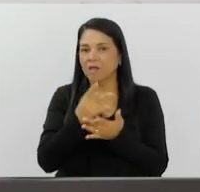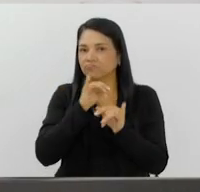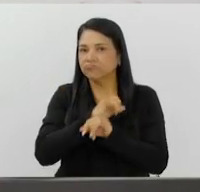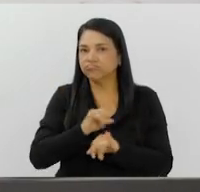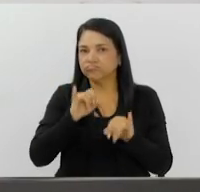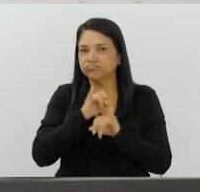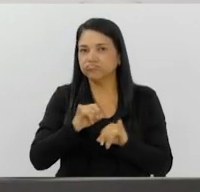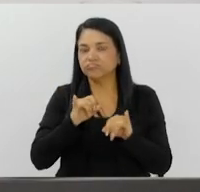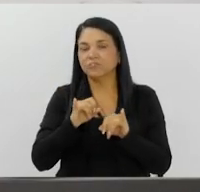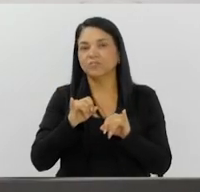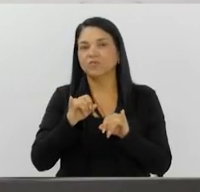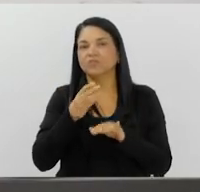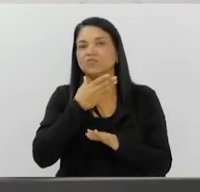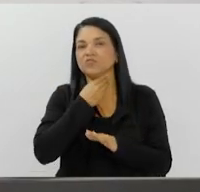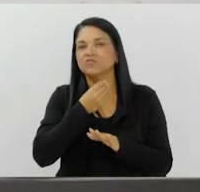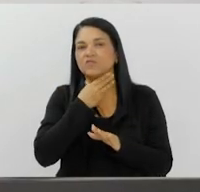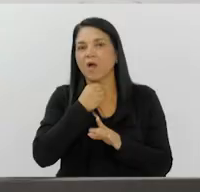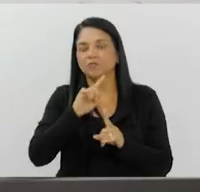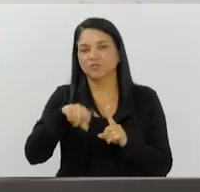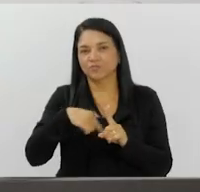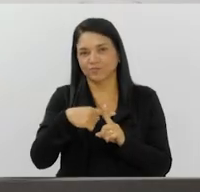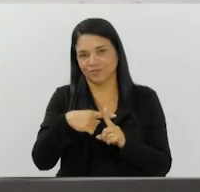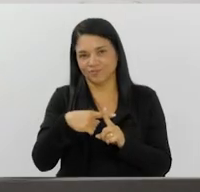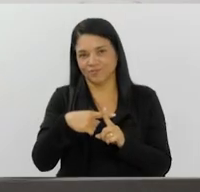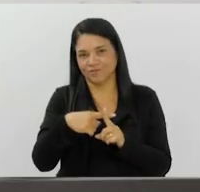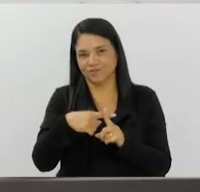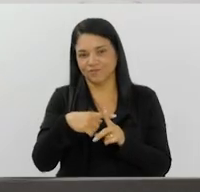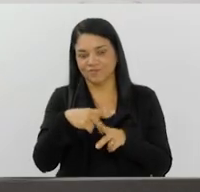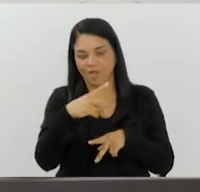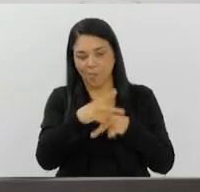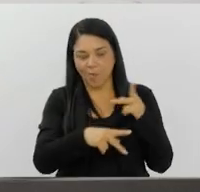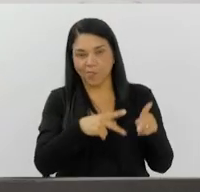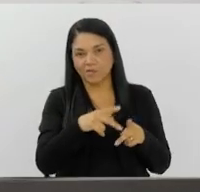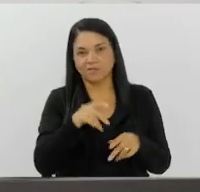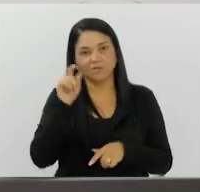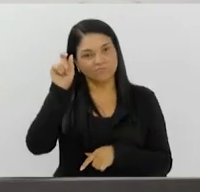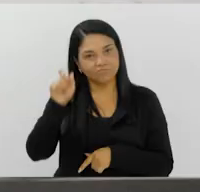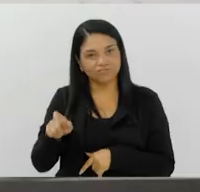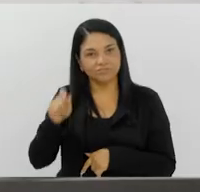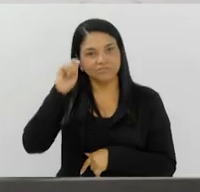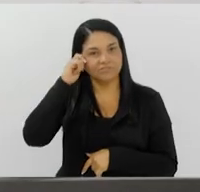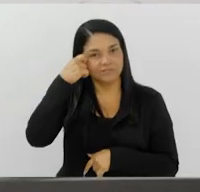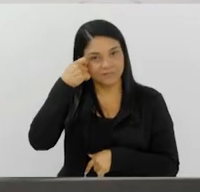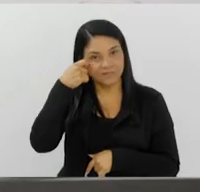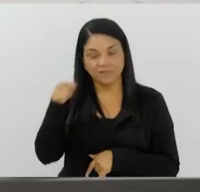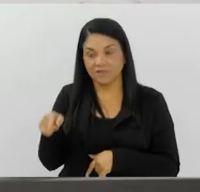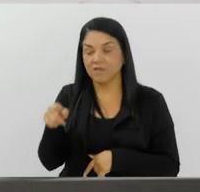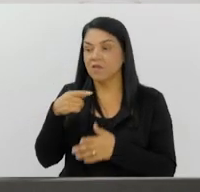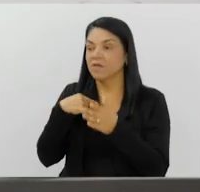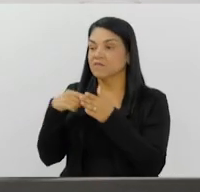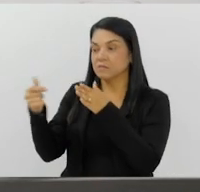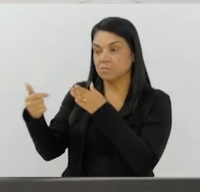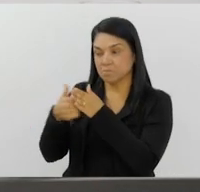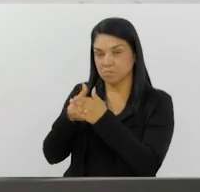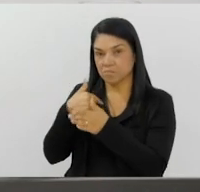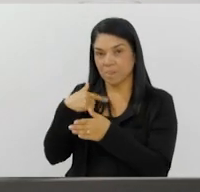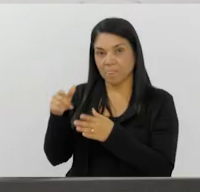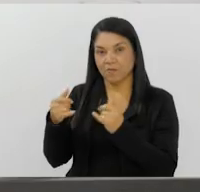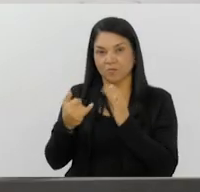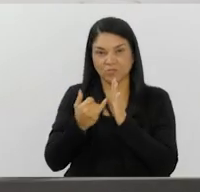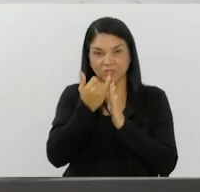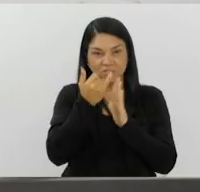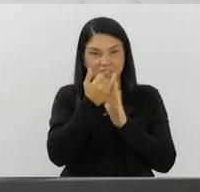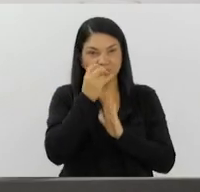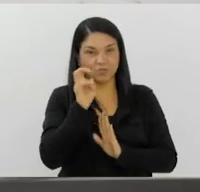a ao aos fal casos da população negra Então você ao questionar o inciso